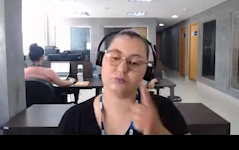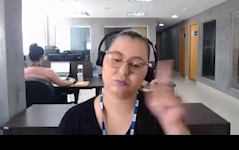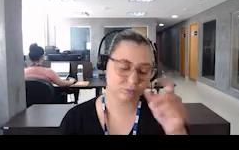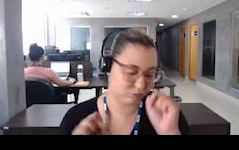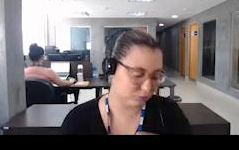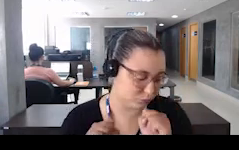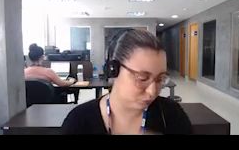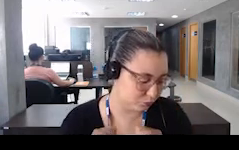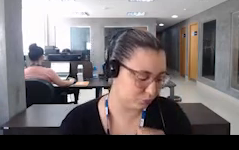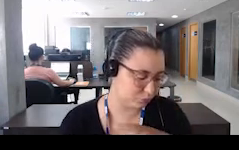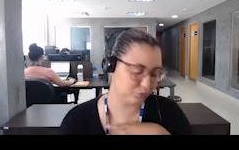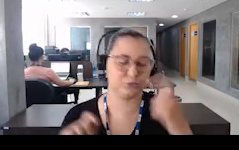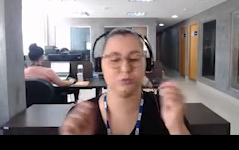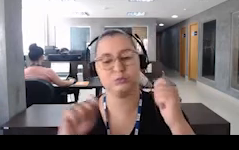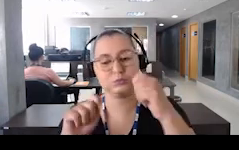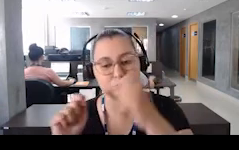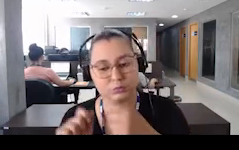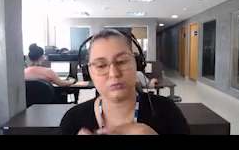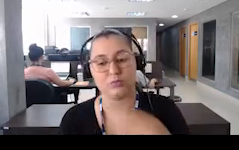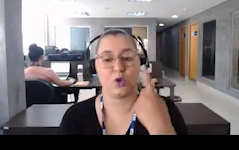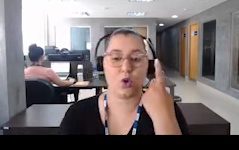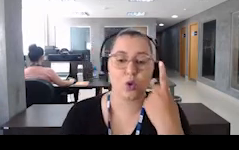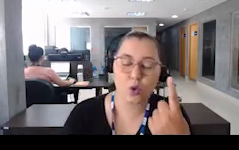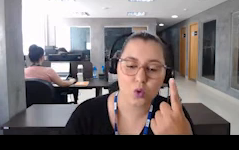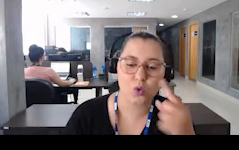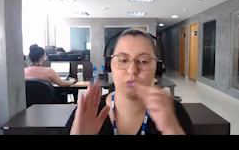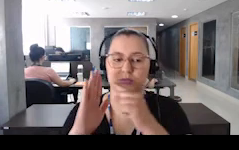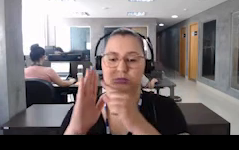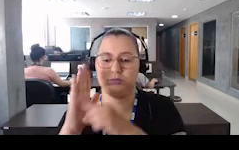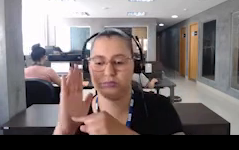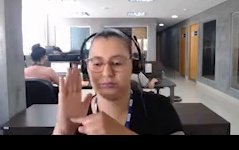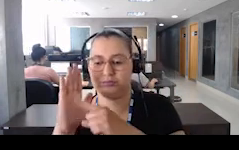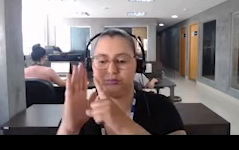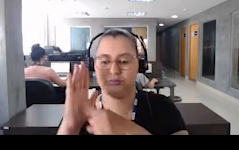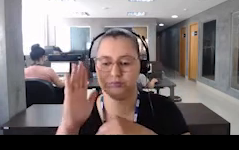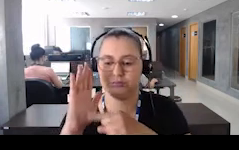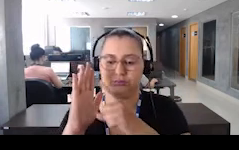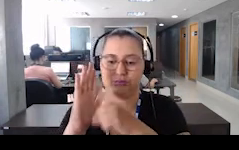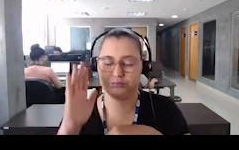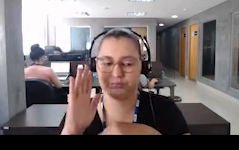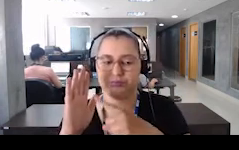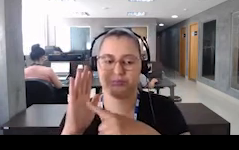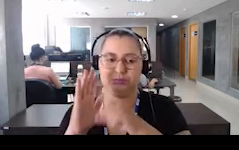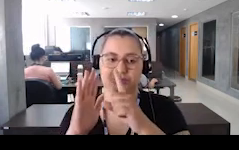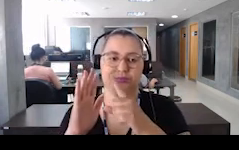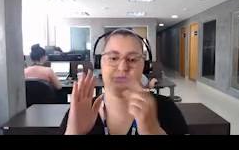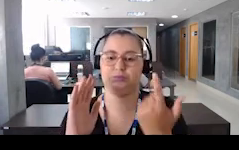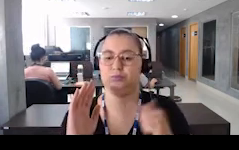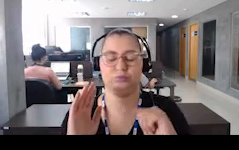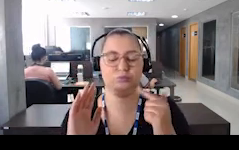se tem possibilidade da gente ligar essas lâmpadas usando um interruptor, né? Esse interruptor que a gente tem em casa. Não tem